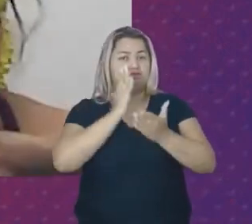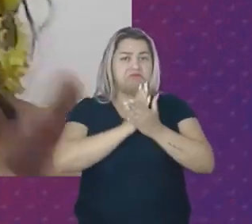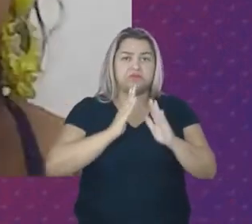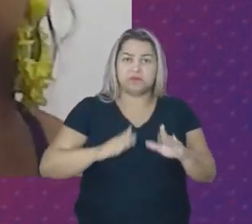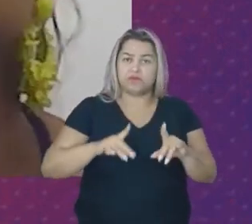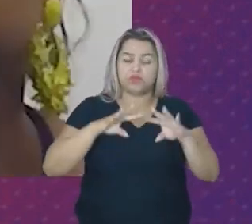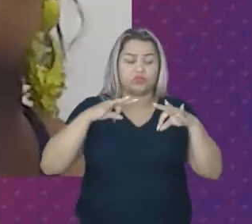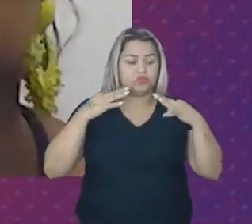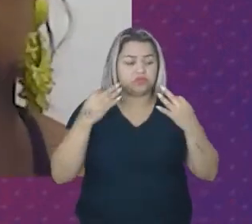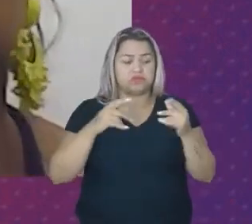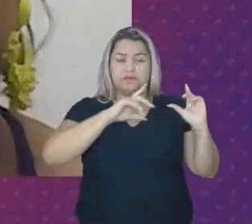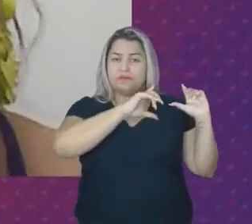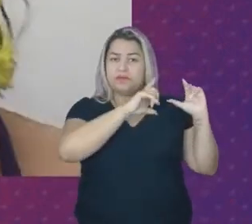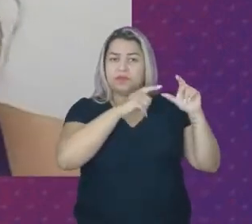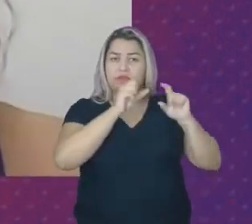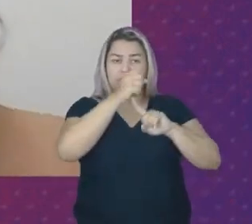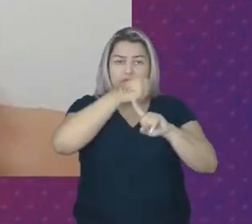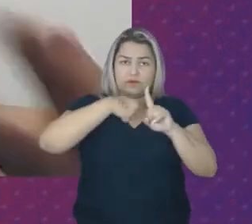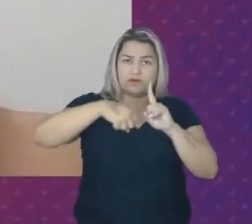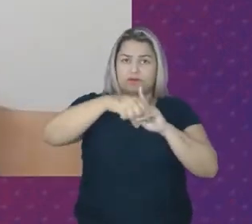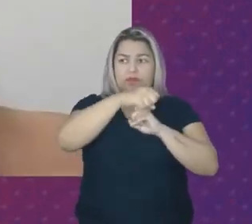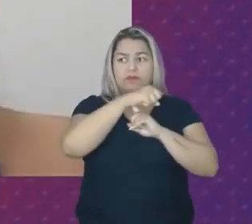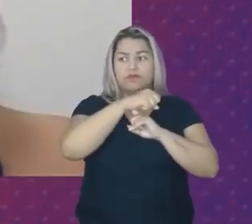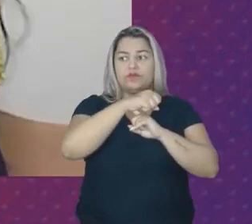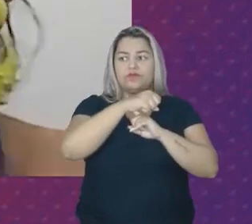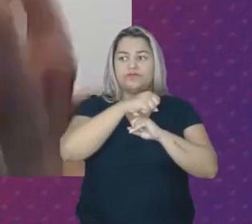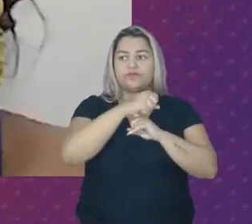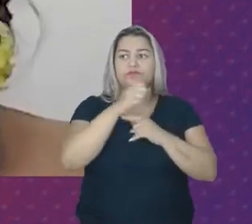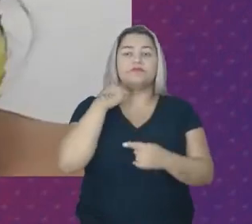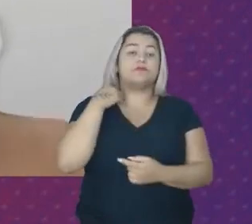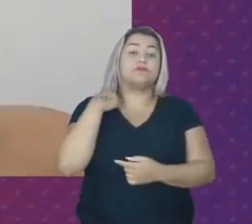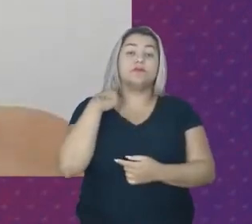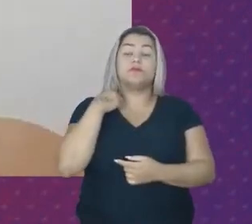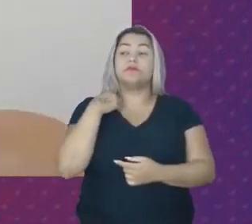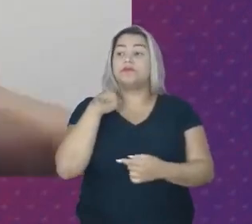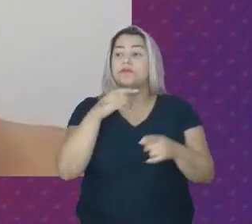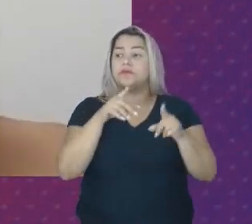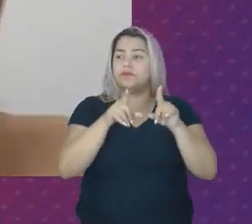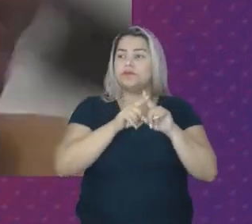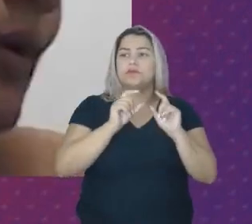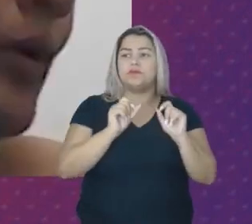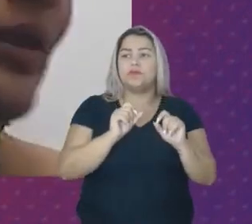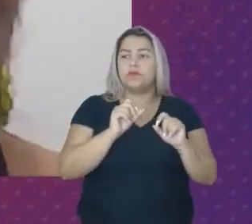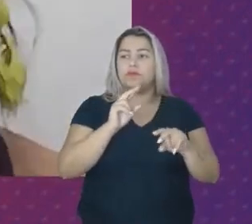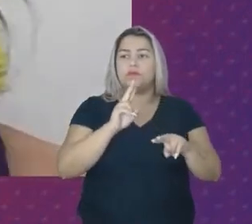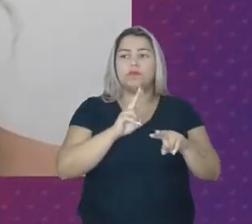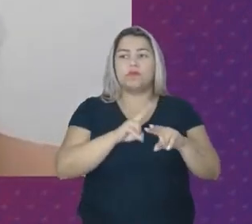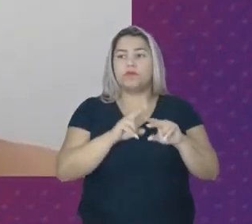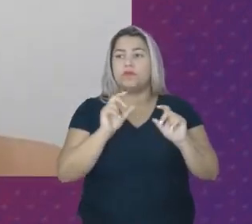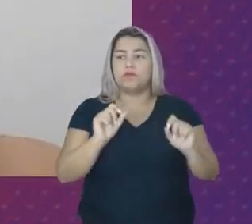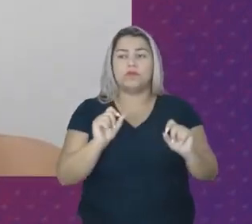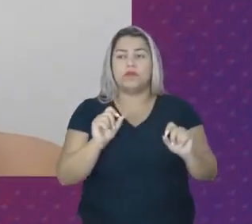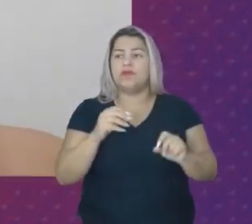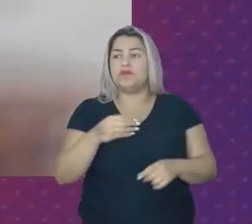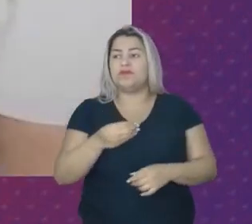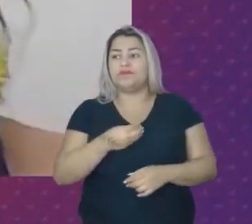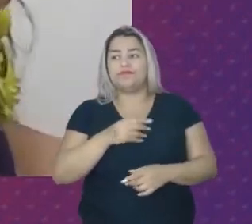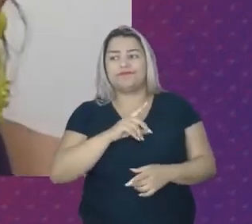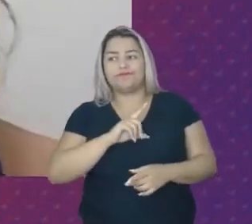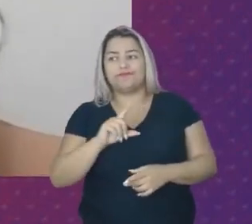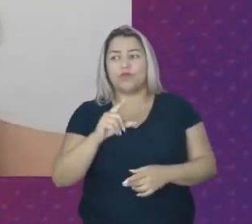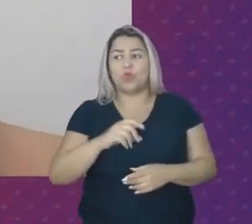que é tradicional na sociedade, né? Bandido tem que estar preso, não, aborto é tirar uma